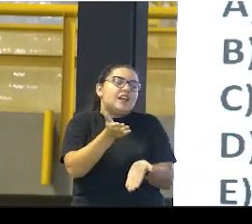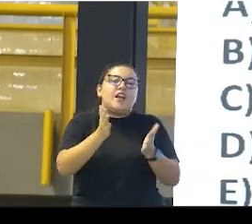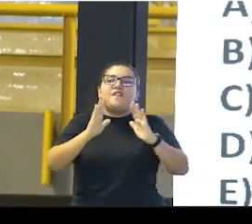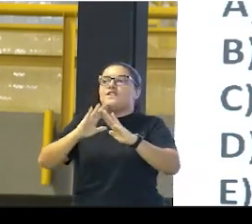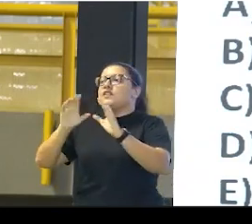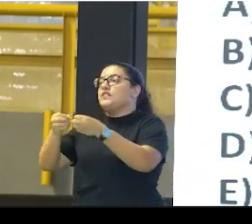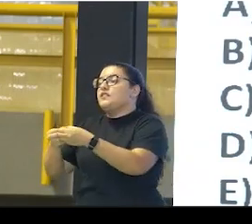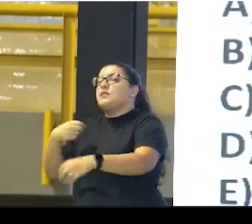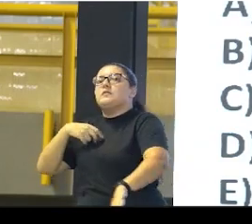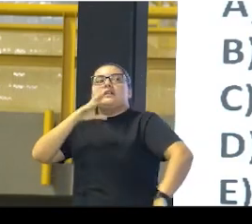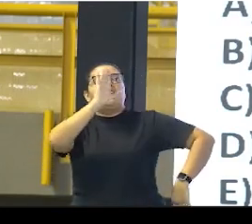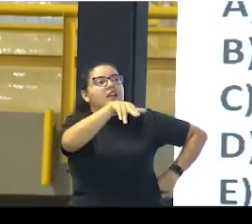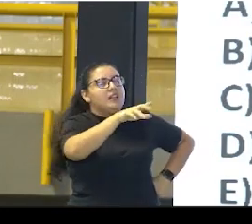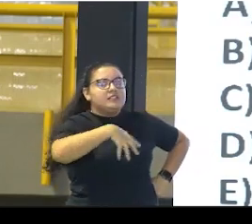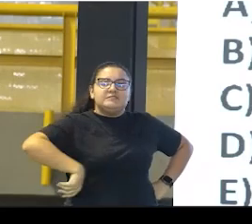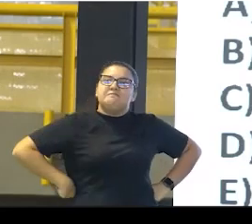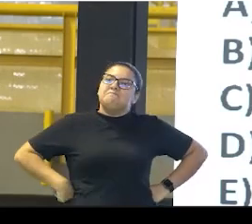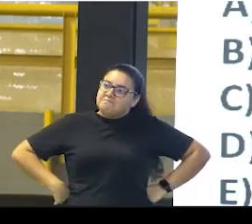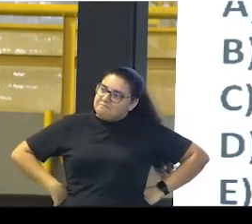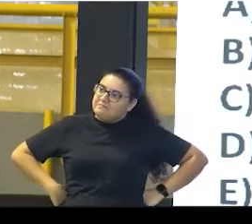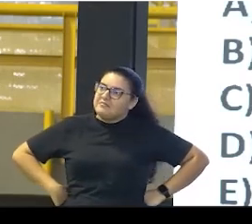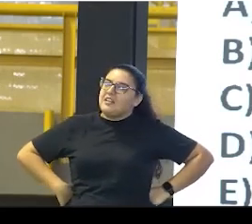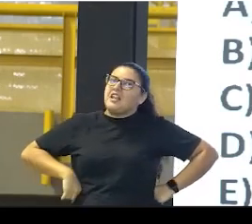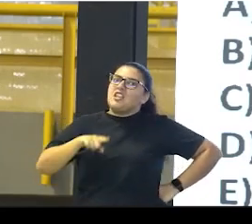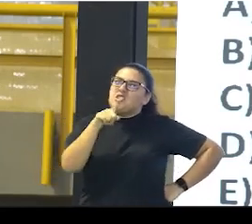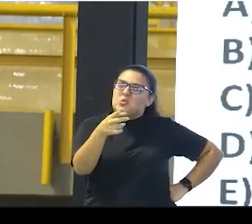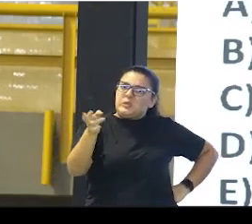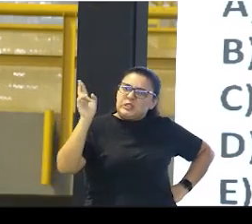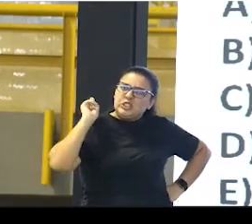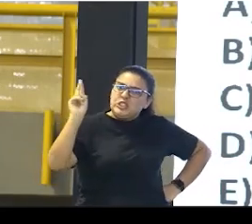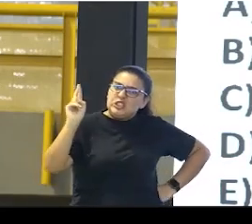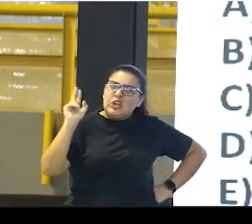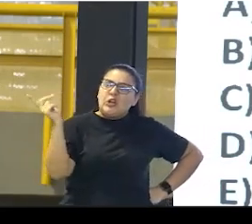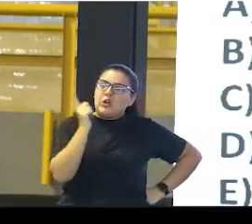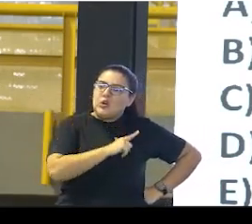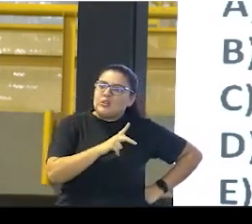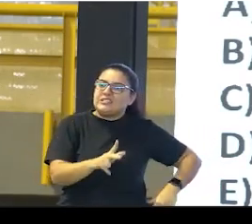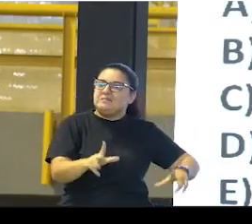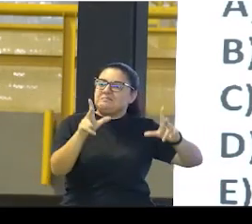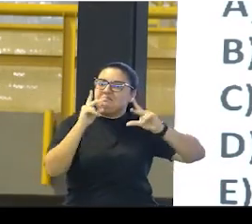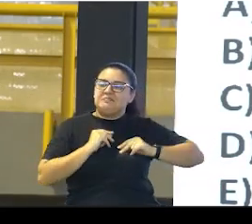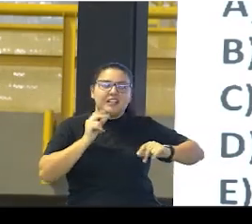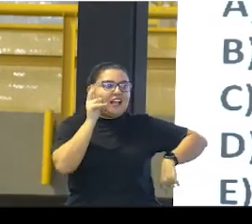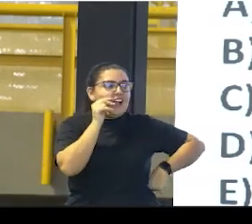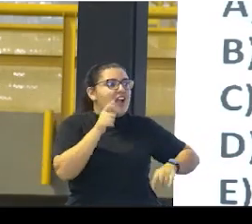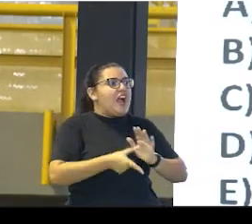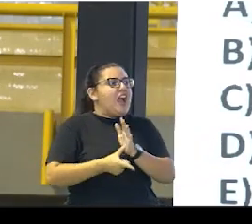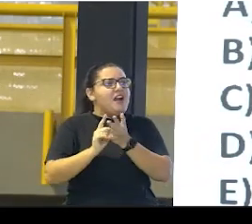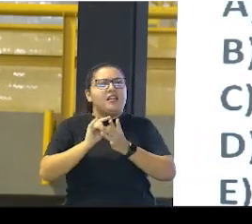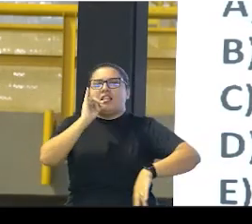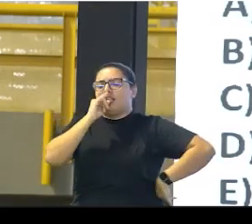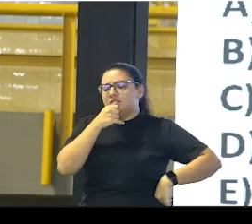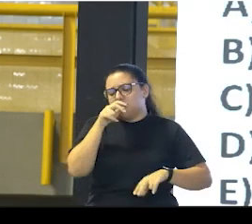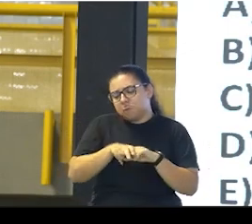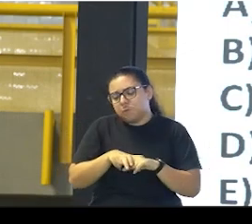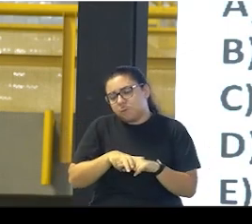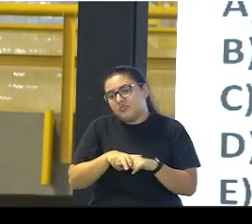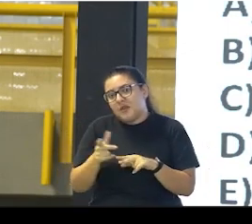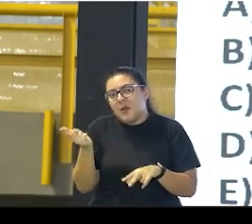você tem um lado L e o outro lado L, a diagonal do quadrado é L raiz de